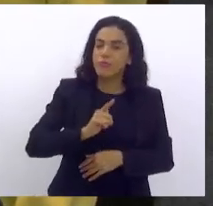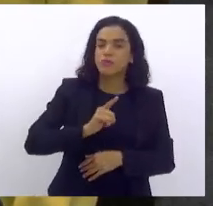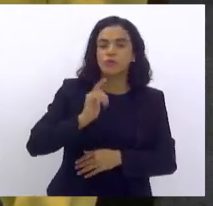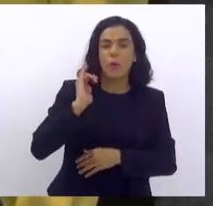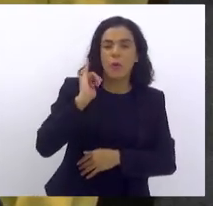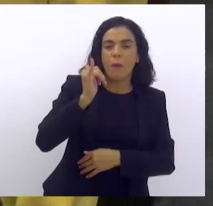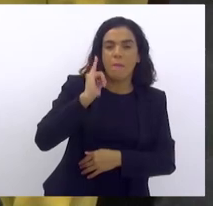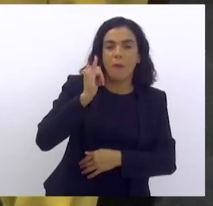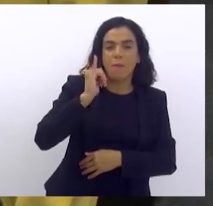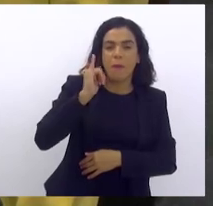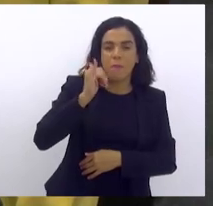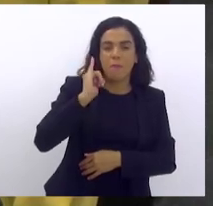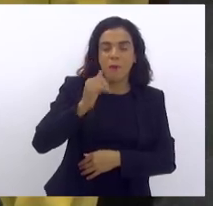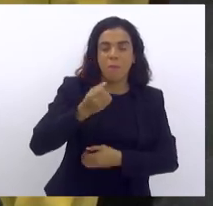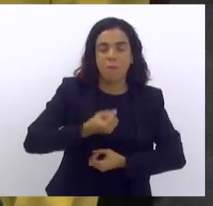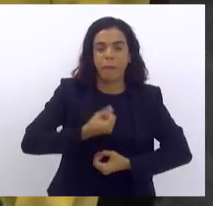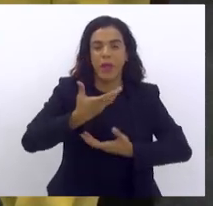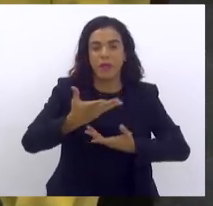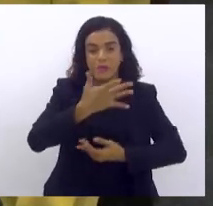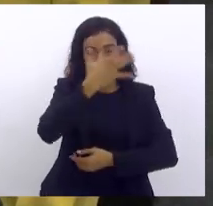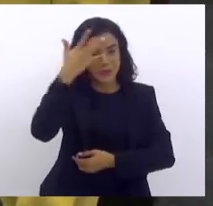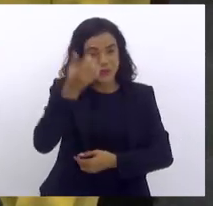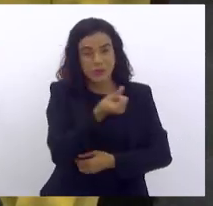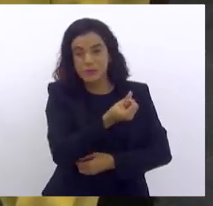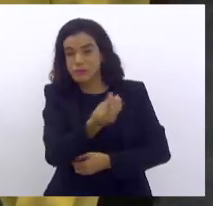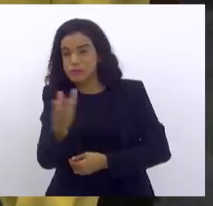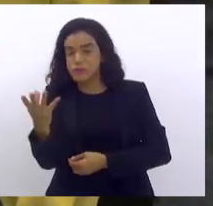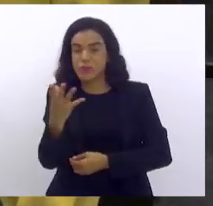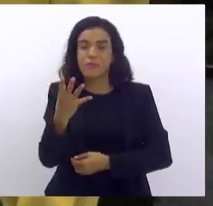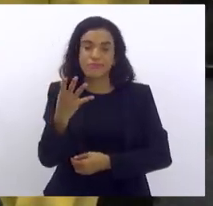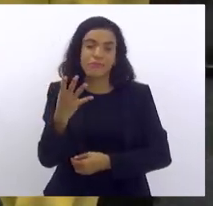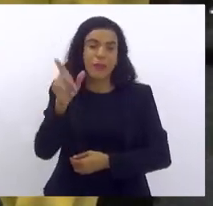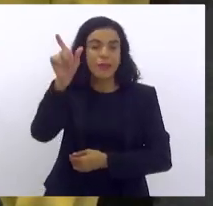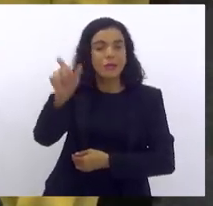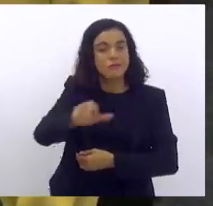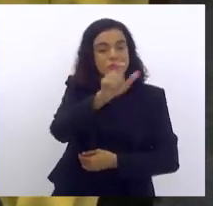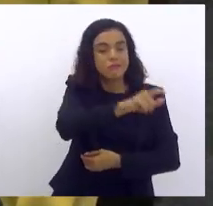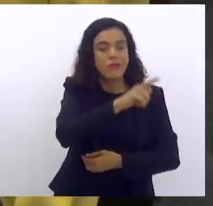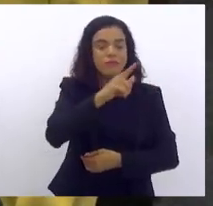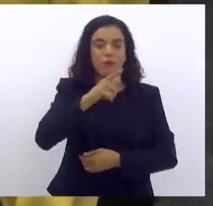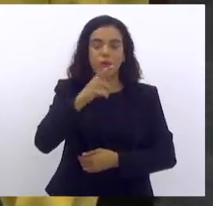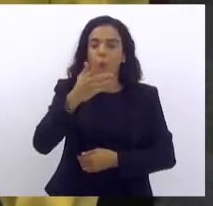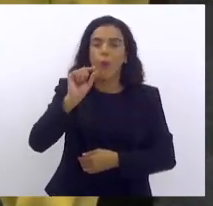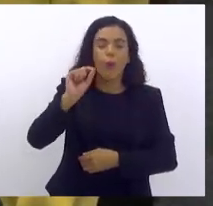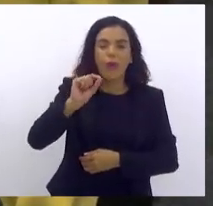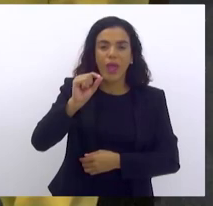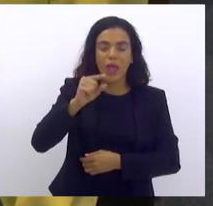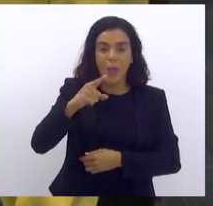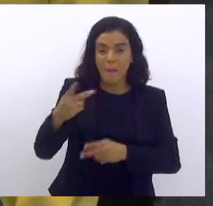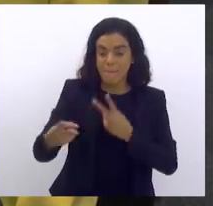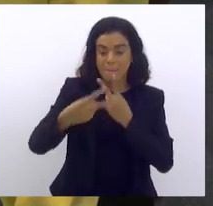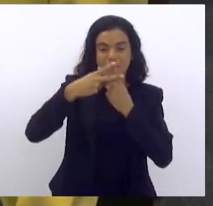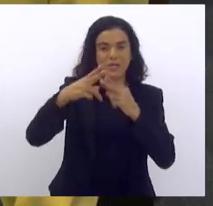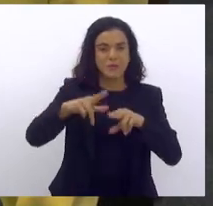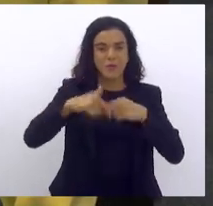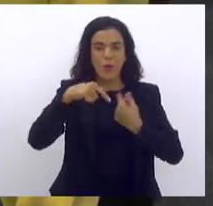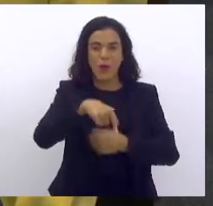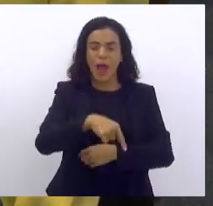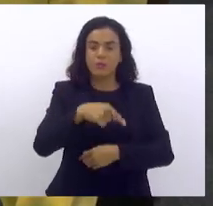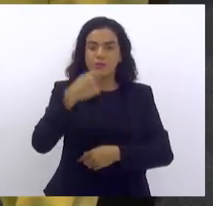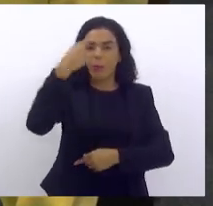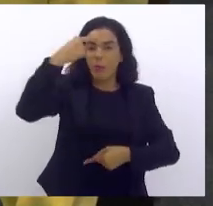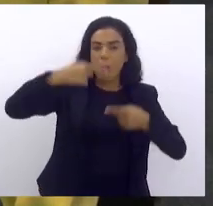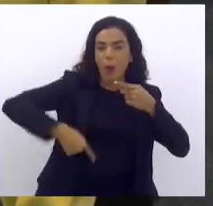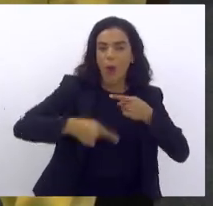de diversas pessoas que foram, evidentemente, impactadas por um reconhecimento fotográfico